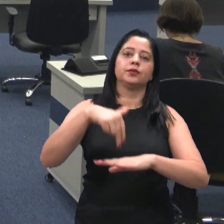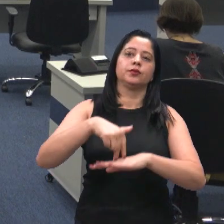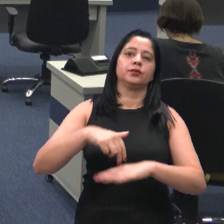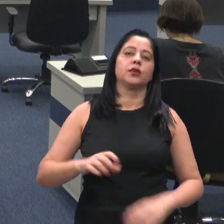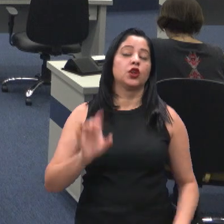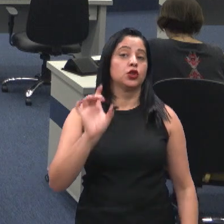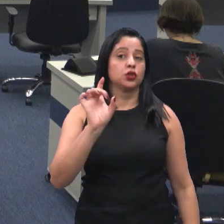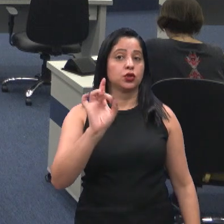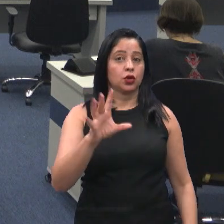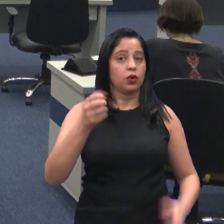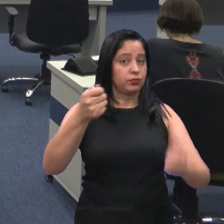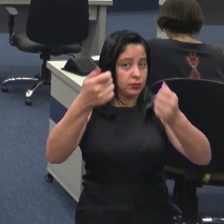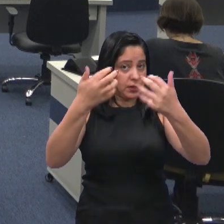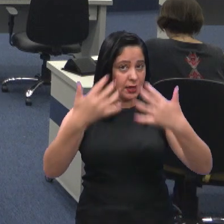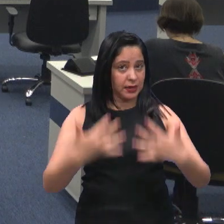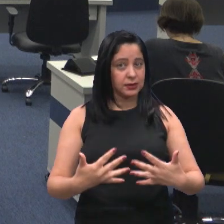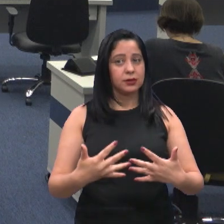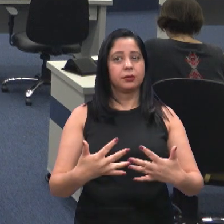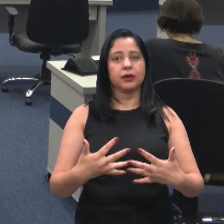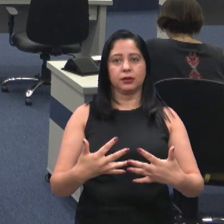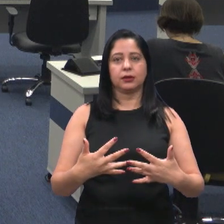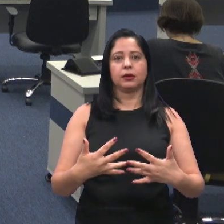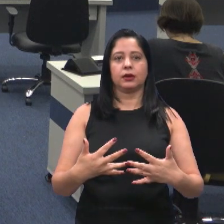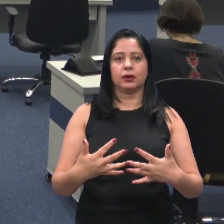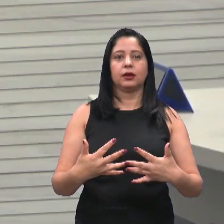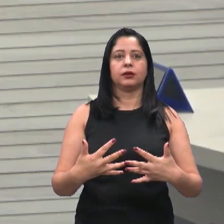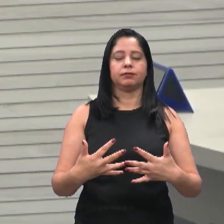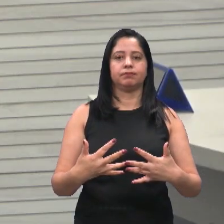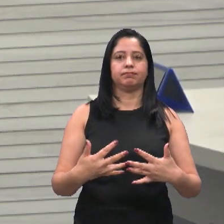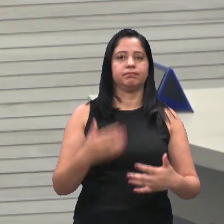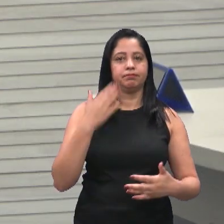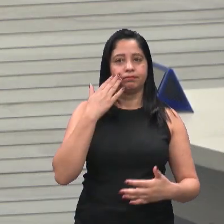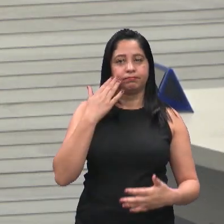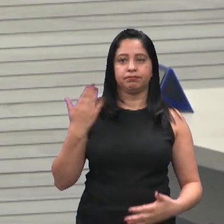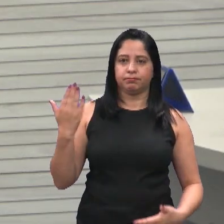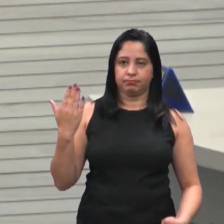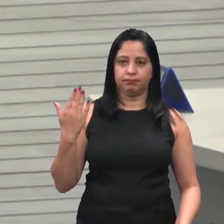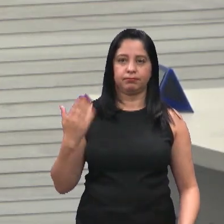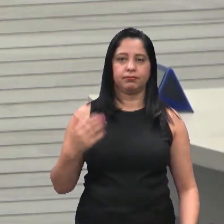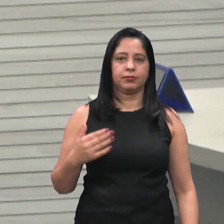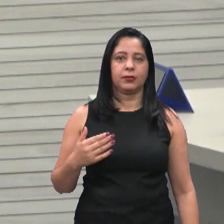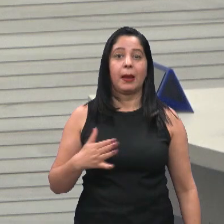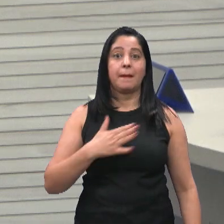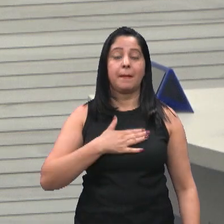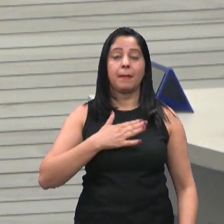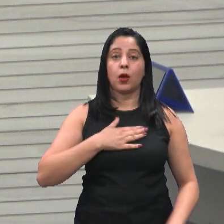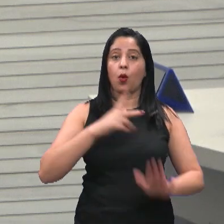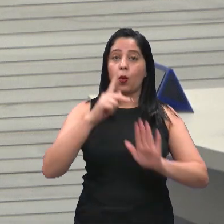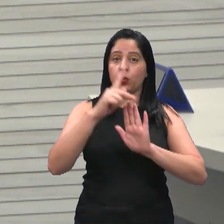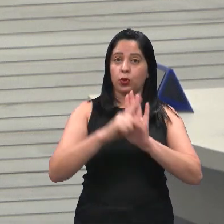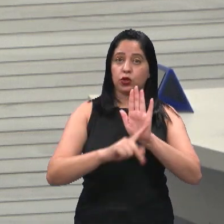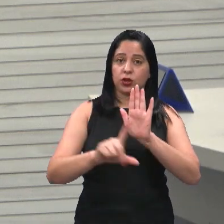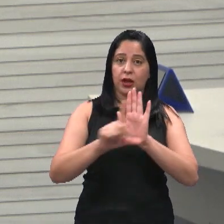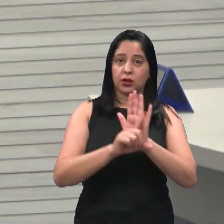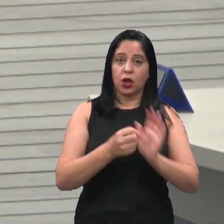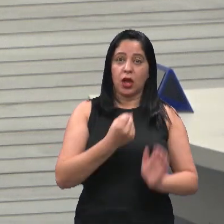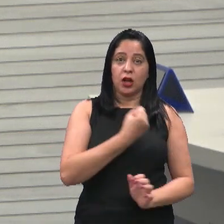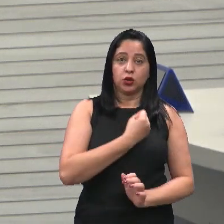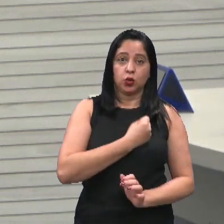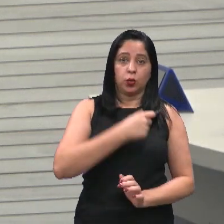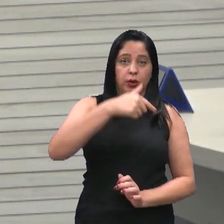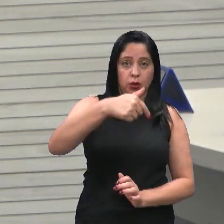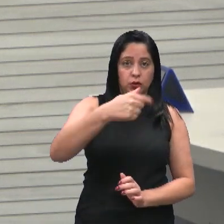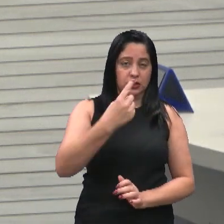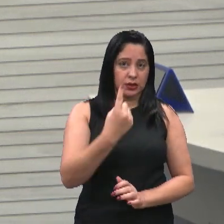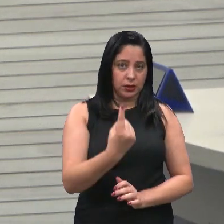só esclarecer para o vereador que me antecedeu que o meu projeto de lei é número